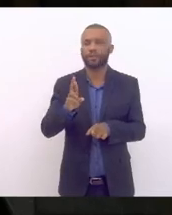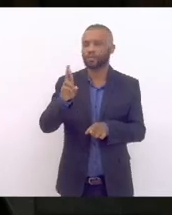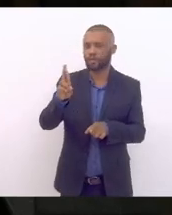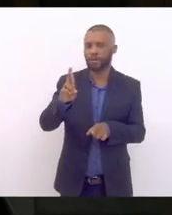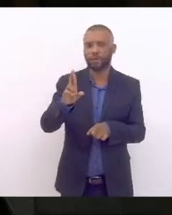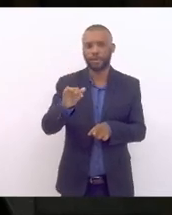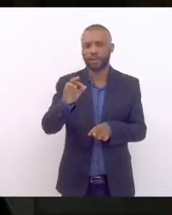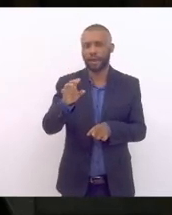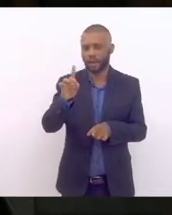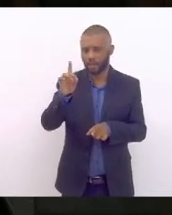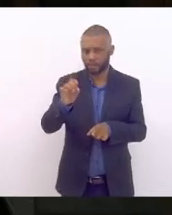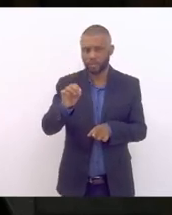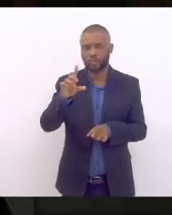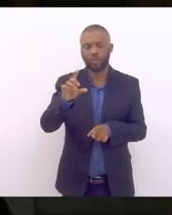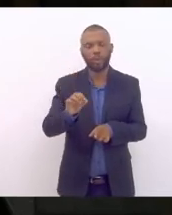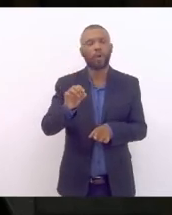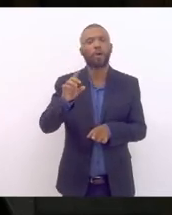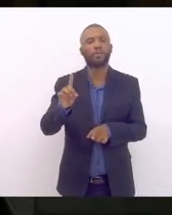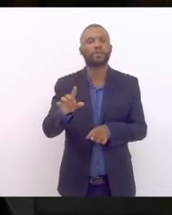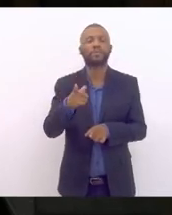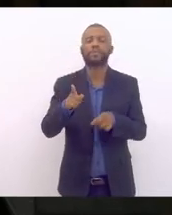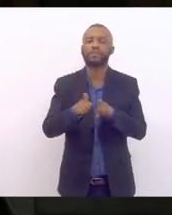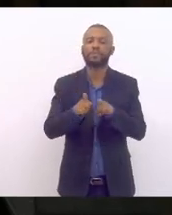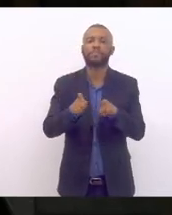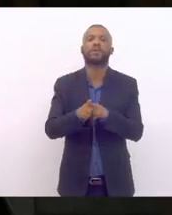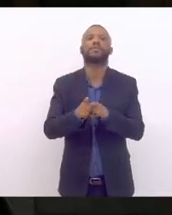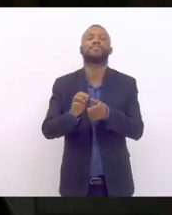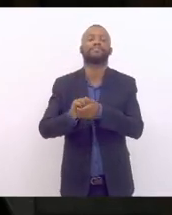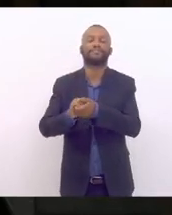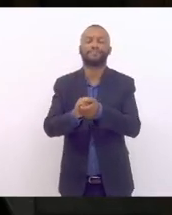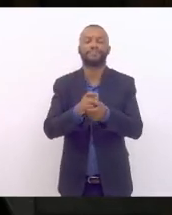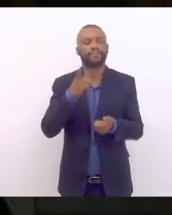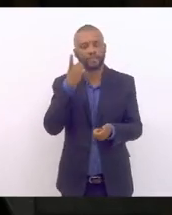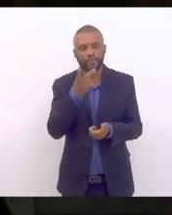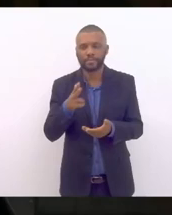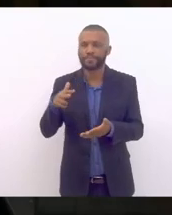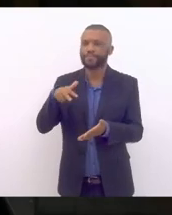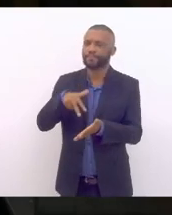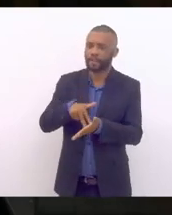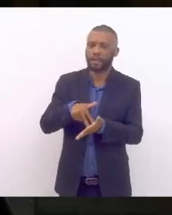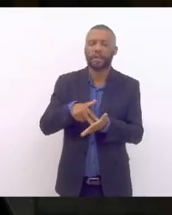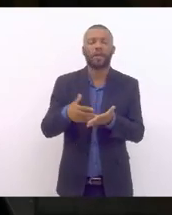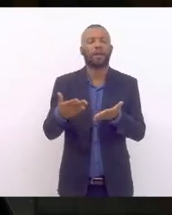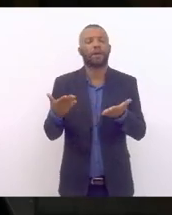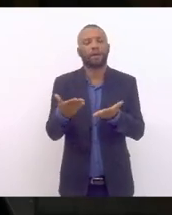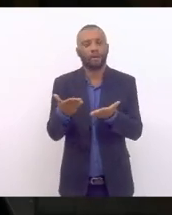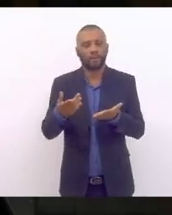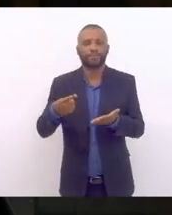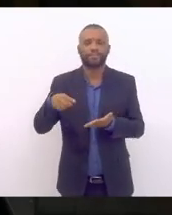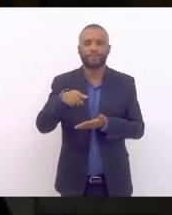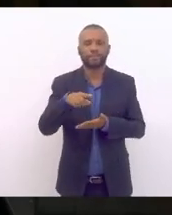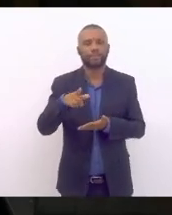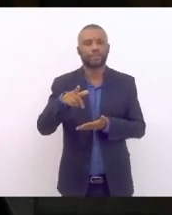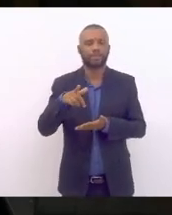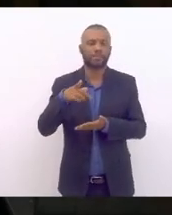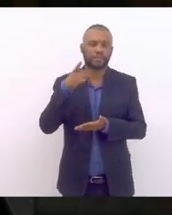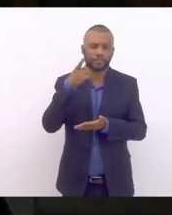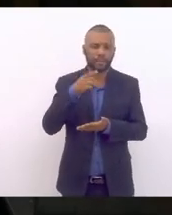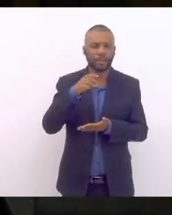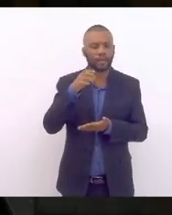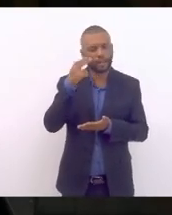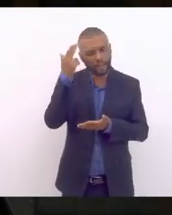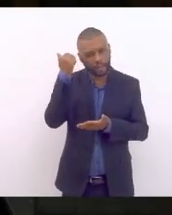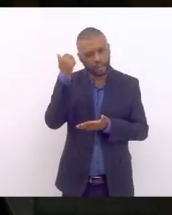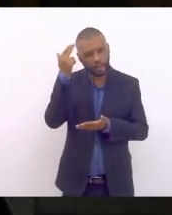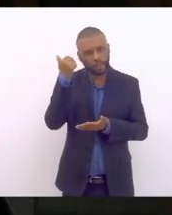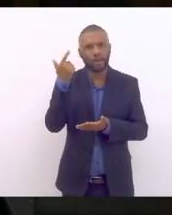e saudar todos os deputados e deputadas que já estiveram aqui que ainda estão aqui particularmente Deputado Aliomar Coelho fala aqui não